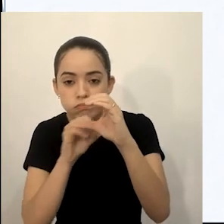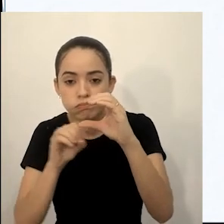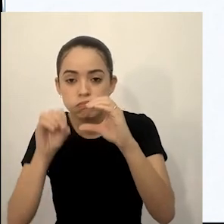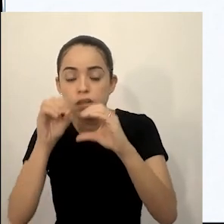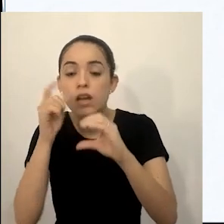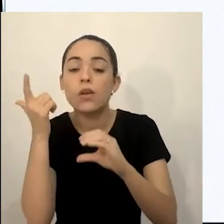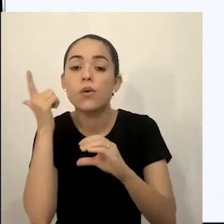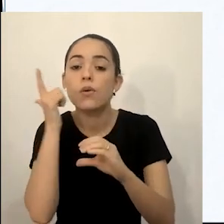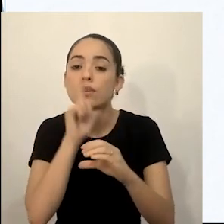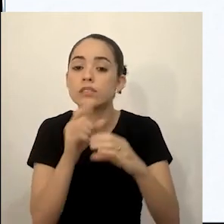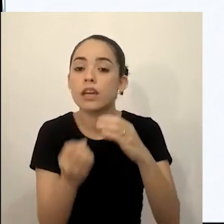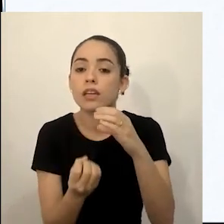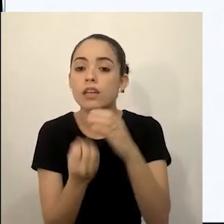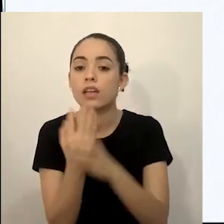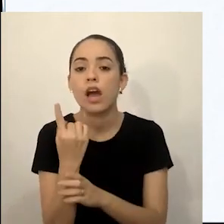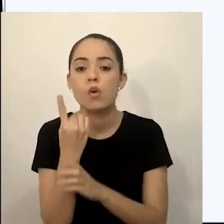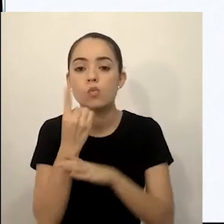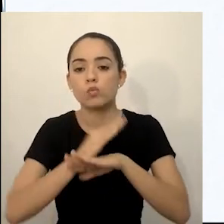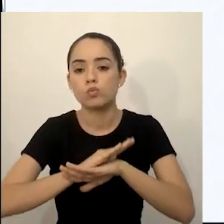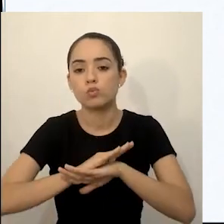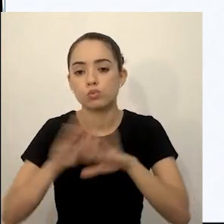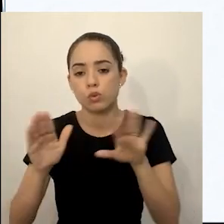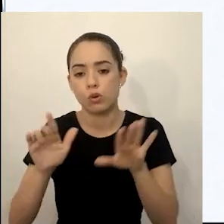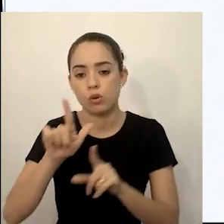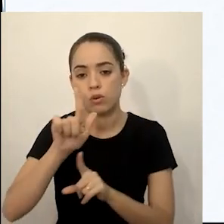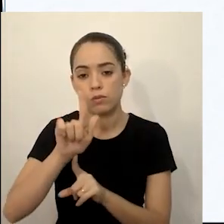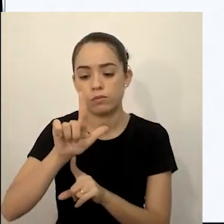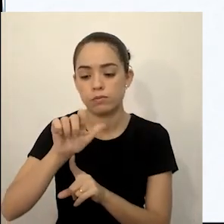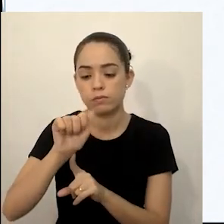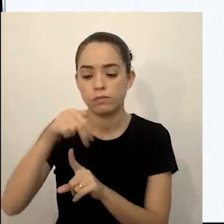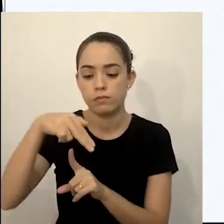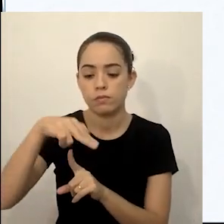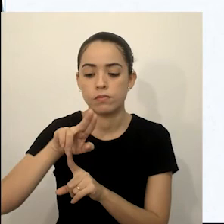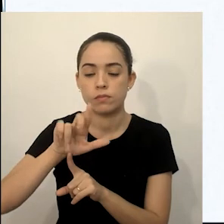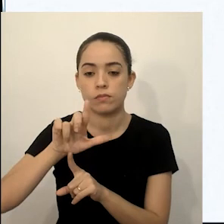um único grânulo acrossômico.